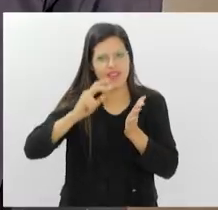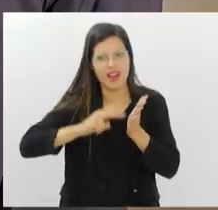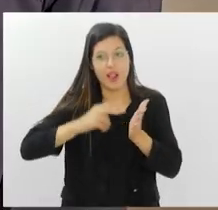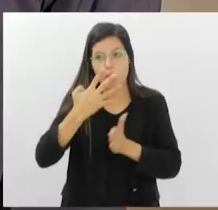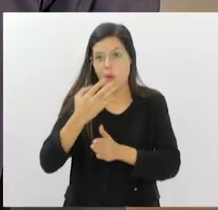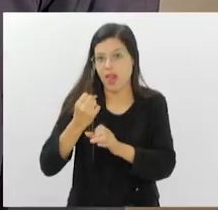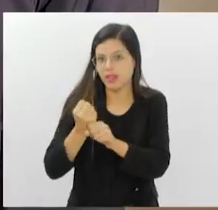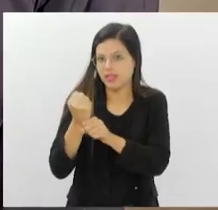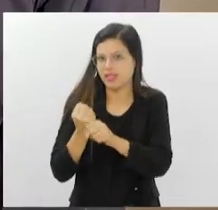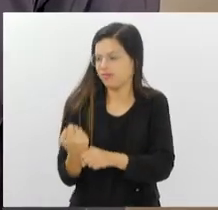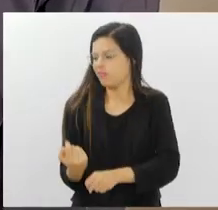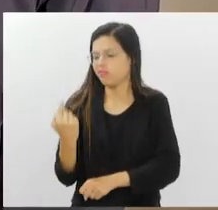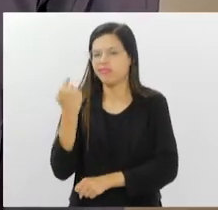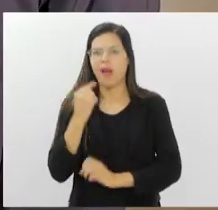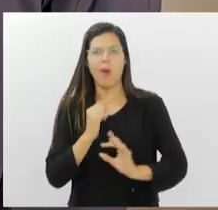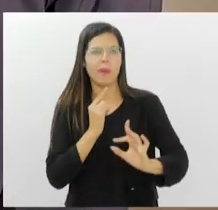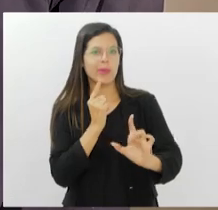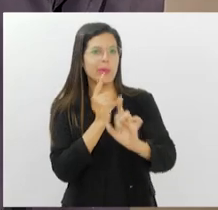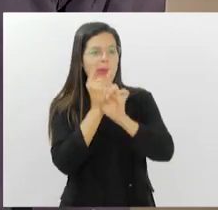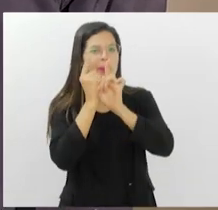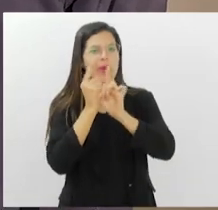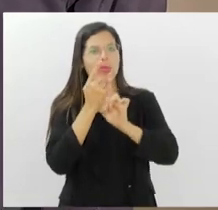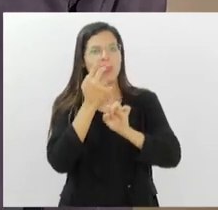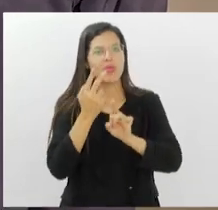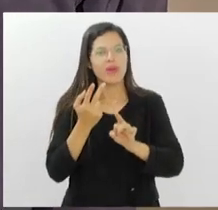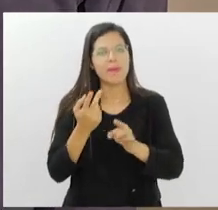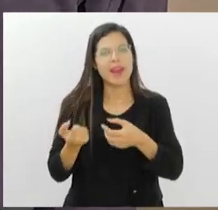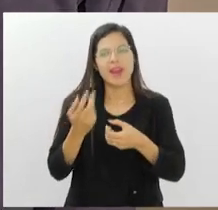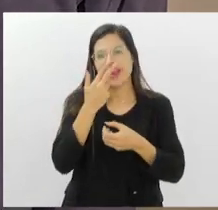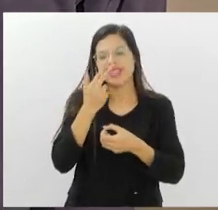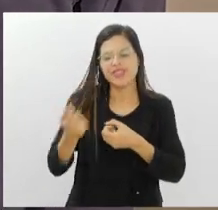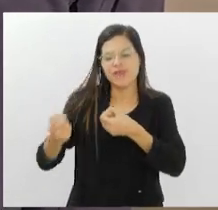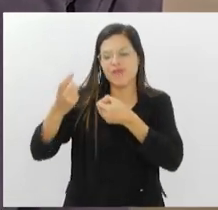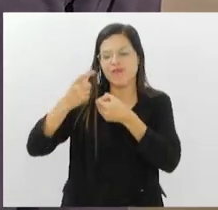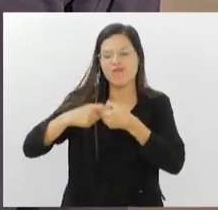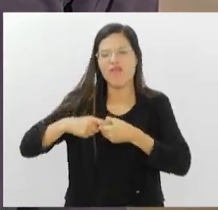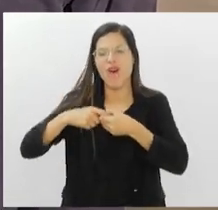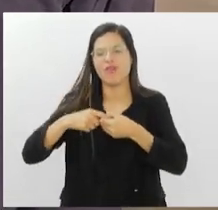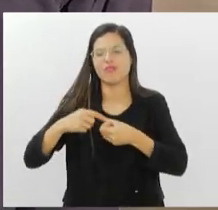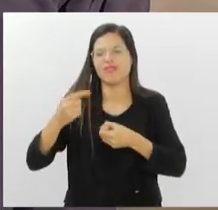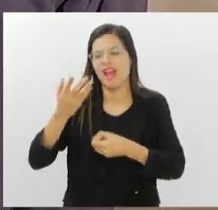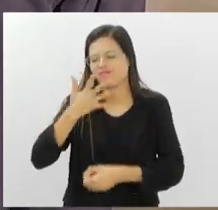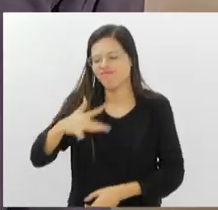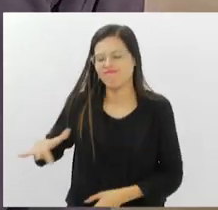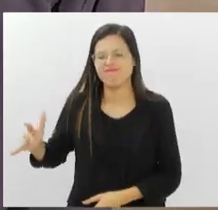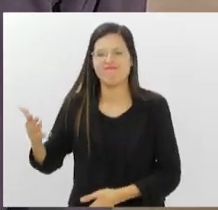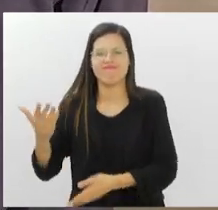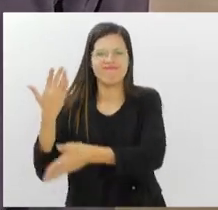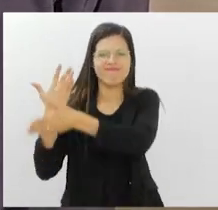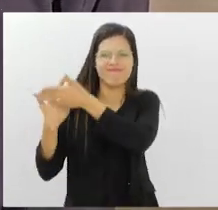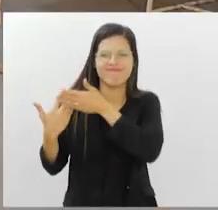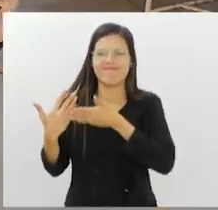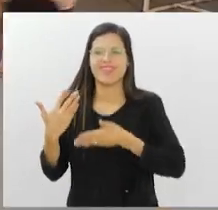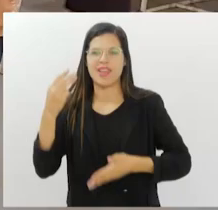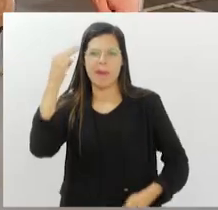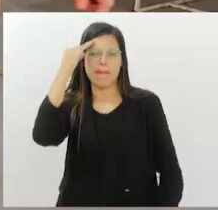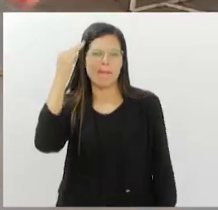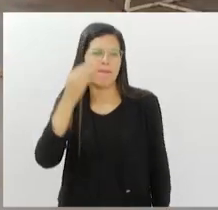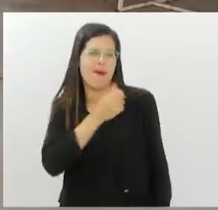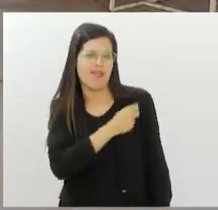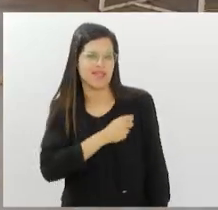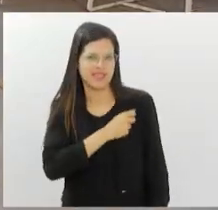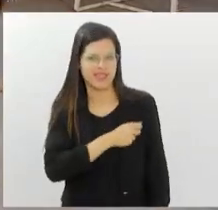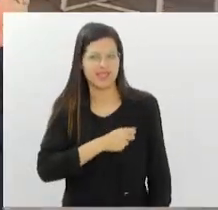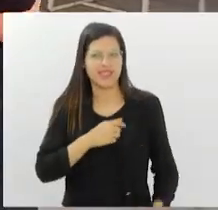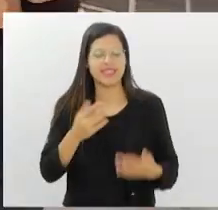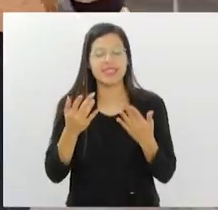O reencontro desperta uma viagem pela infância dos personagens, desafiando o romantismo das memórias nostálgicas. O